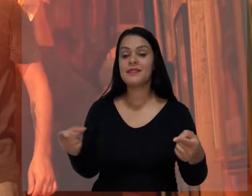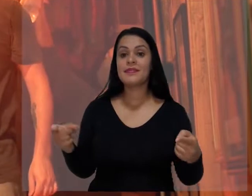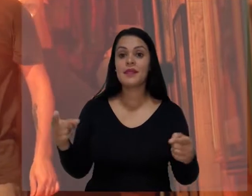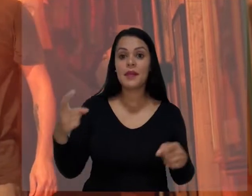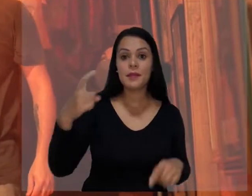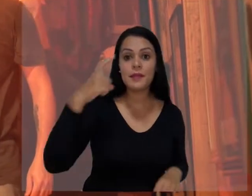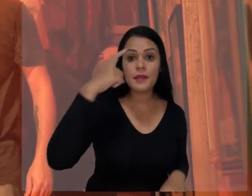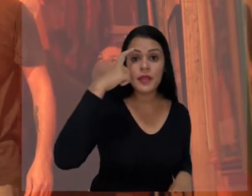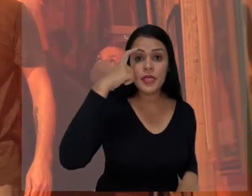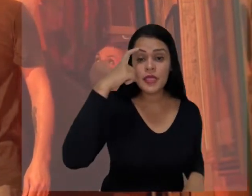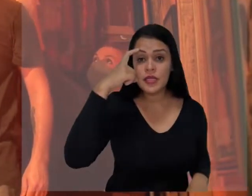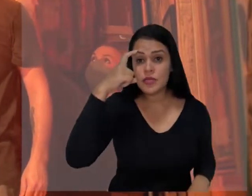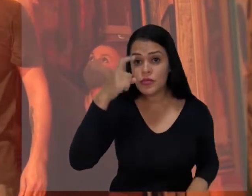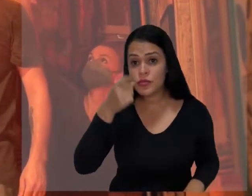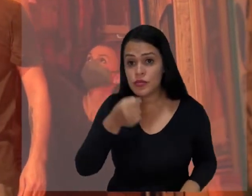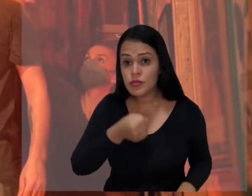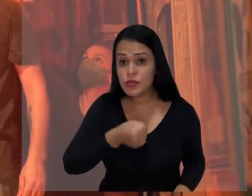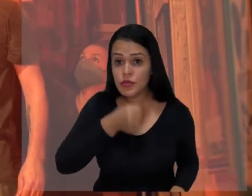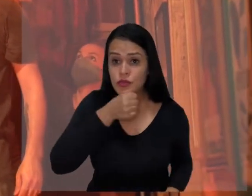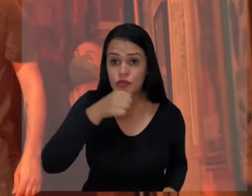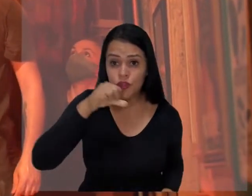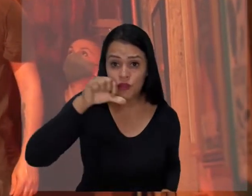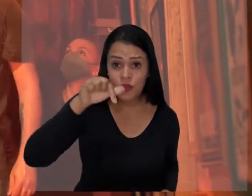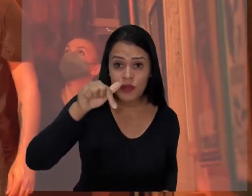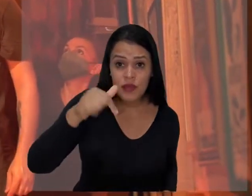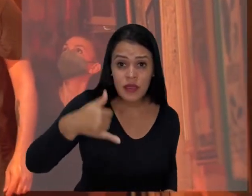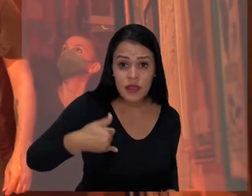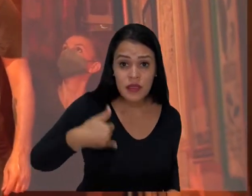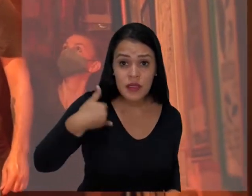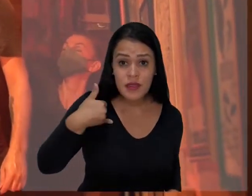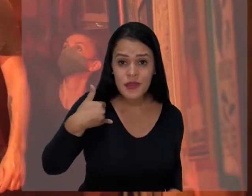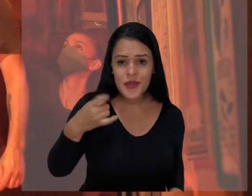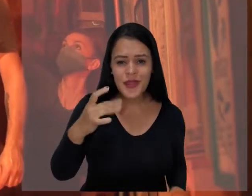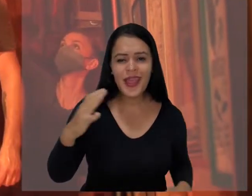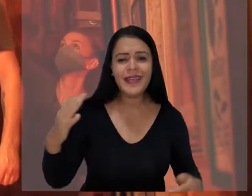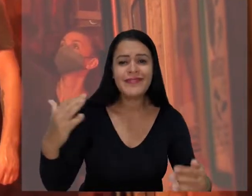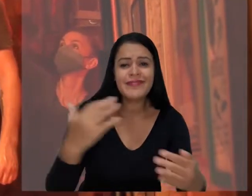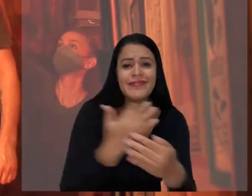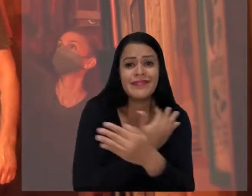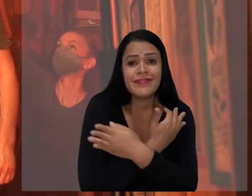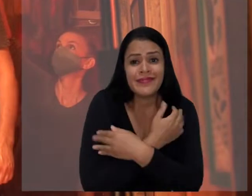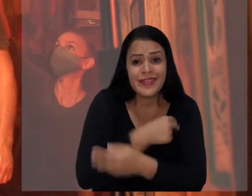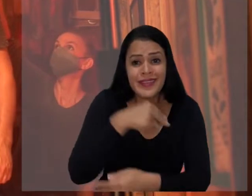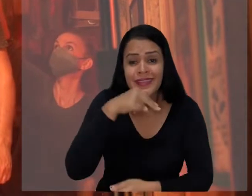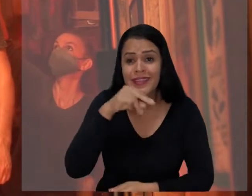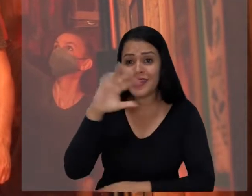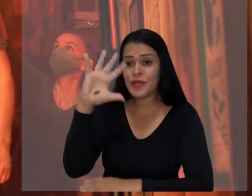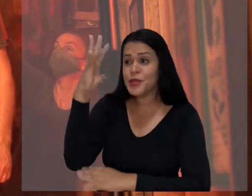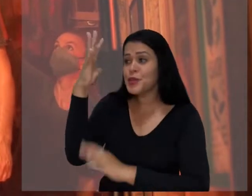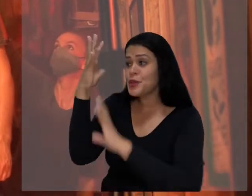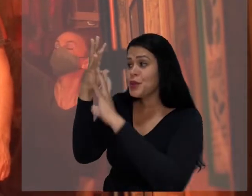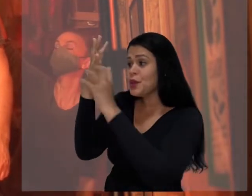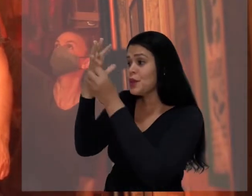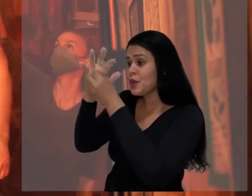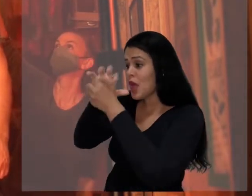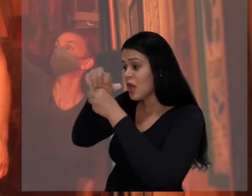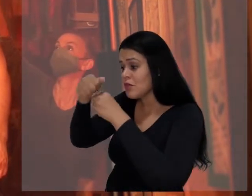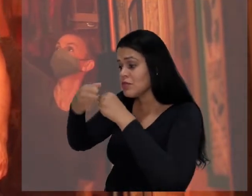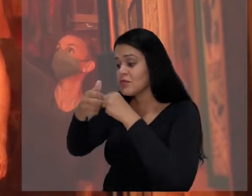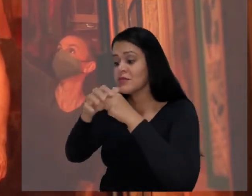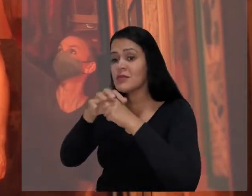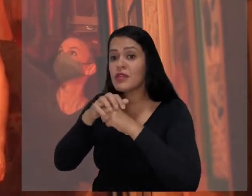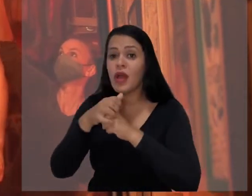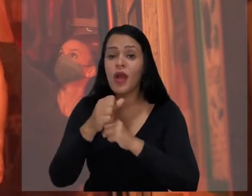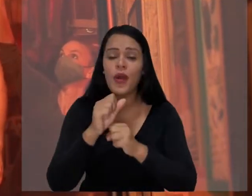Penso no ancião de 97 anos, que só quer abraçar o seu neto, colher uma bergamota no pé, ou